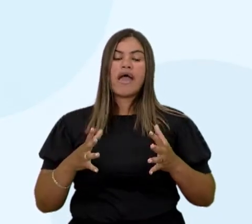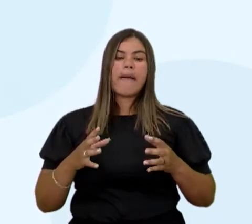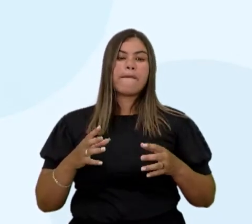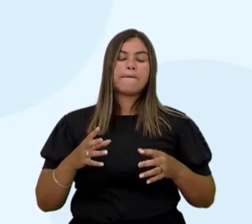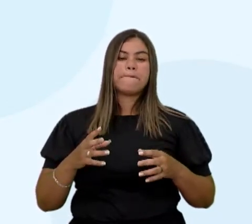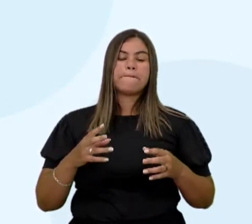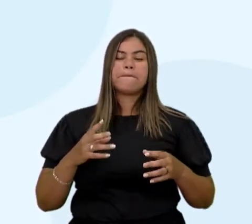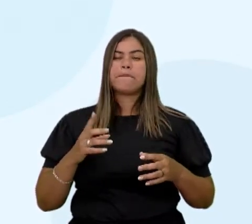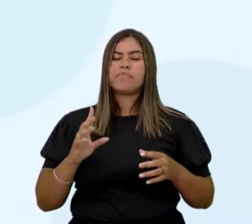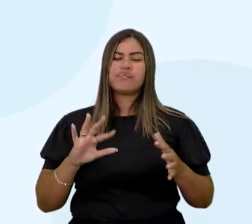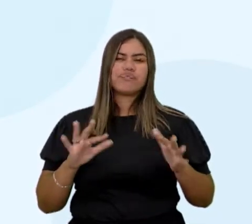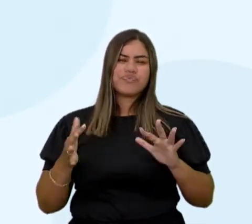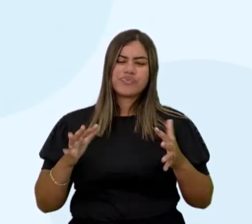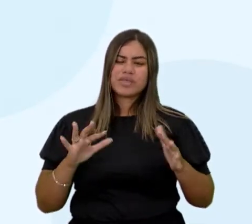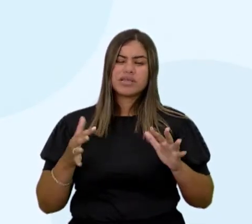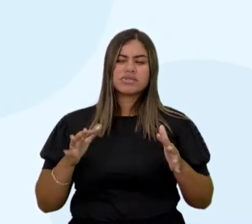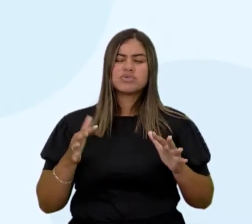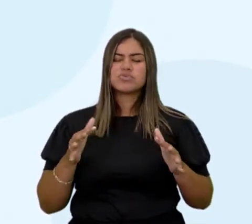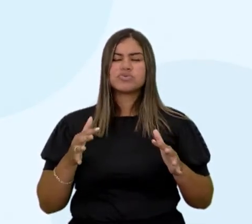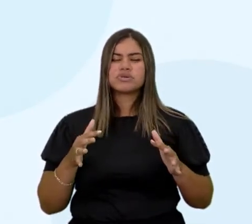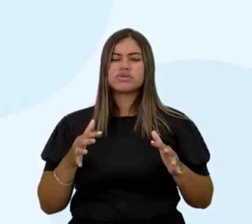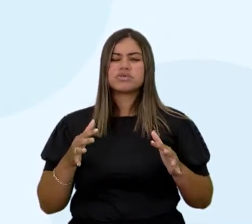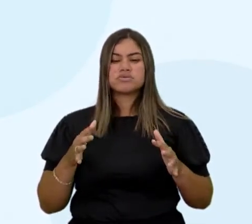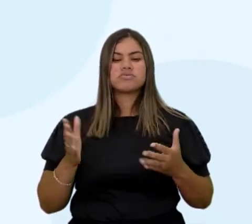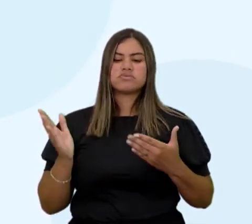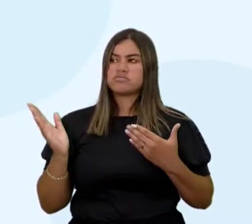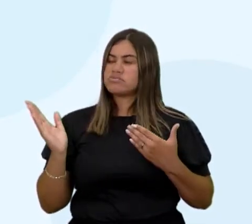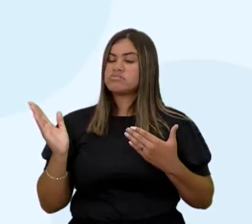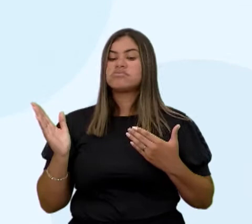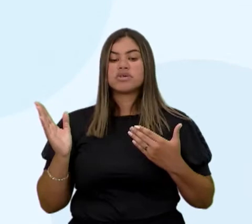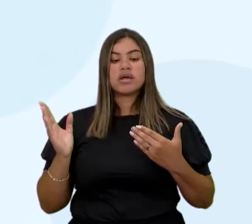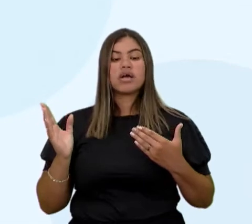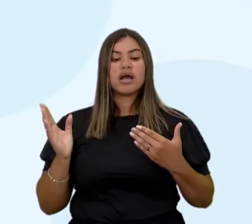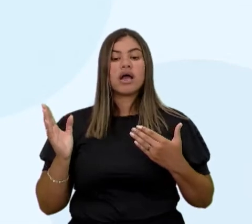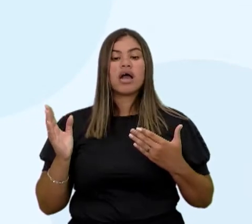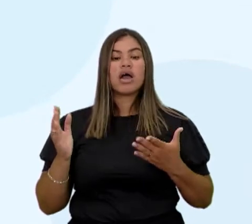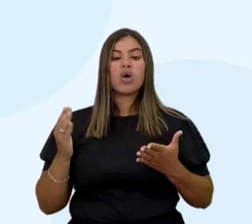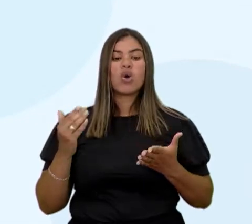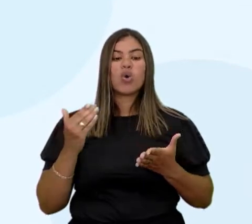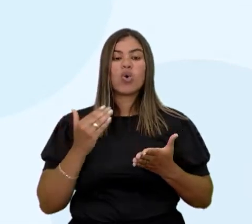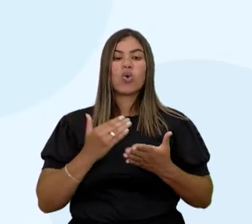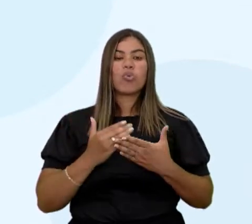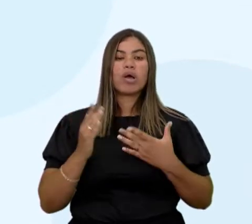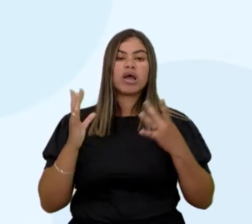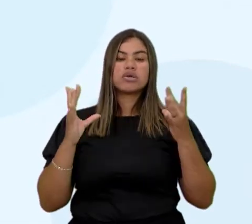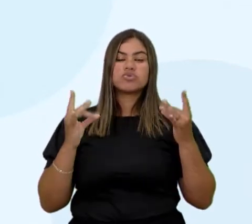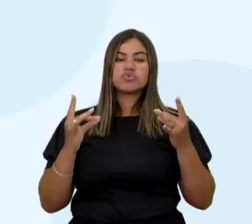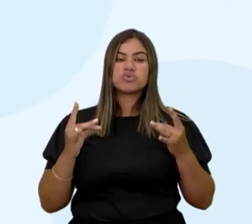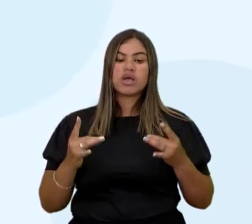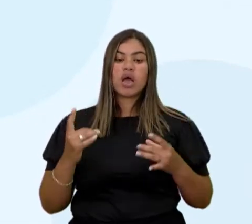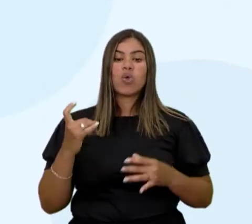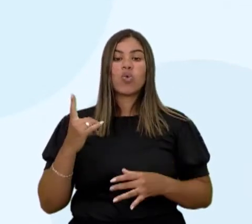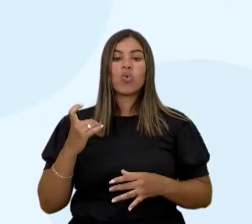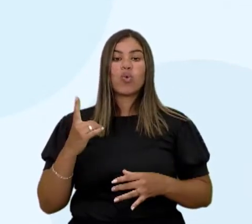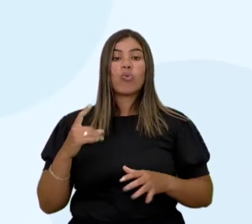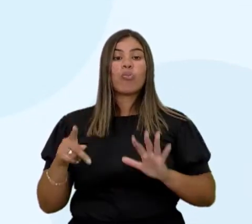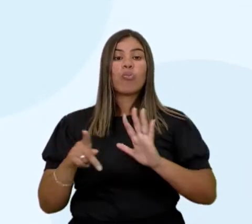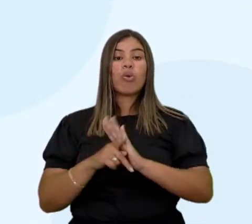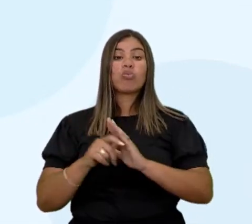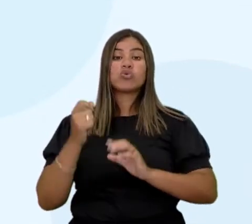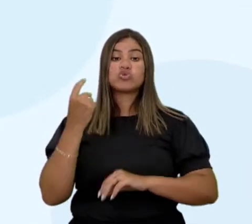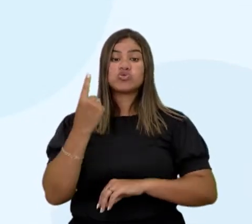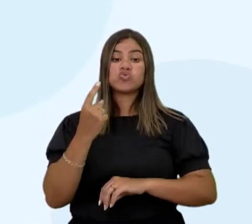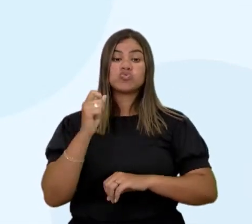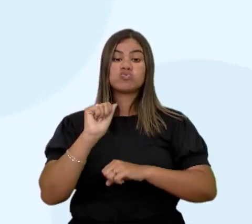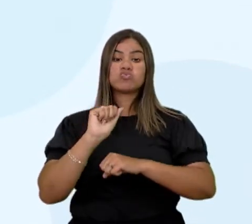né, relativizar nessa imagem, né, ela tem como início uma singularidade que é um único átomo, né, que eu